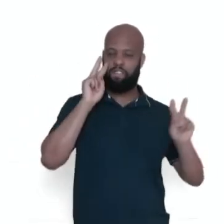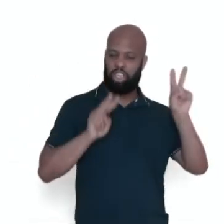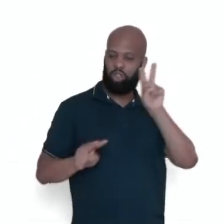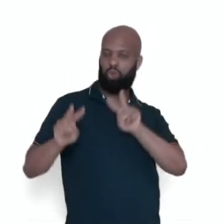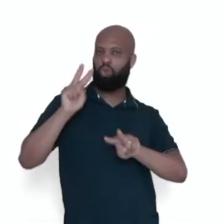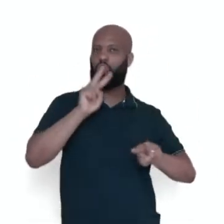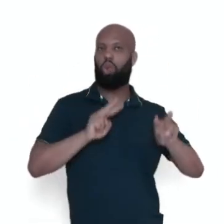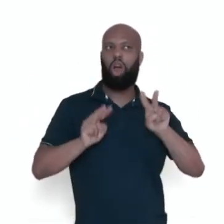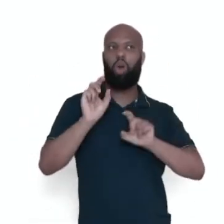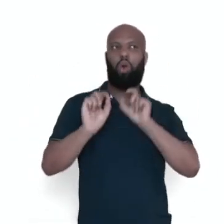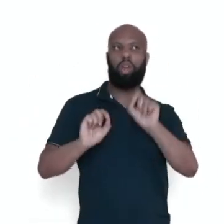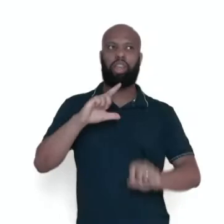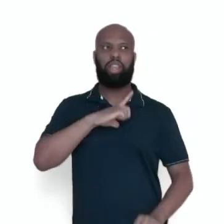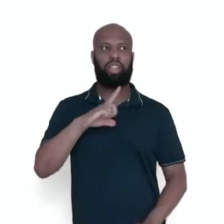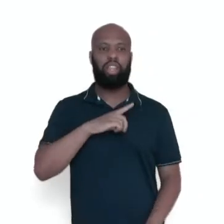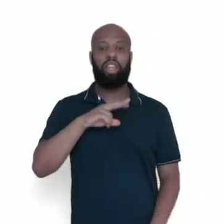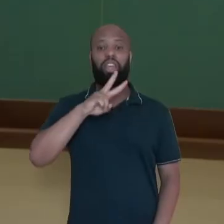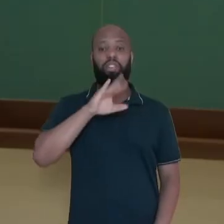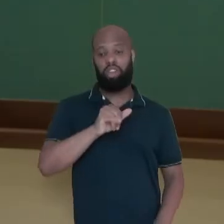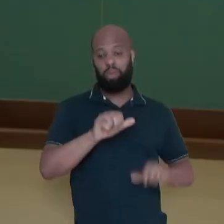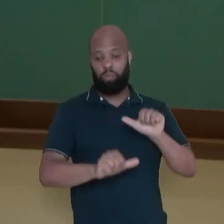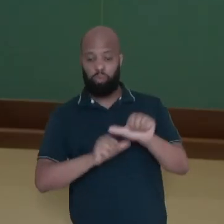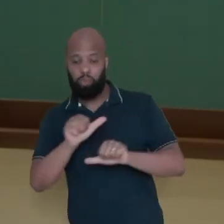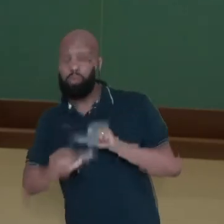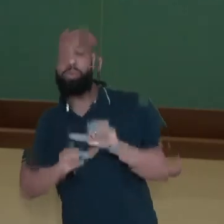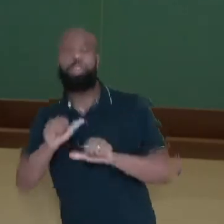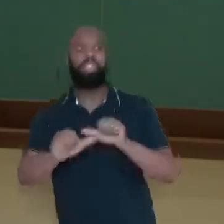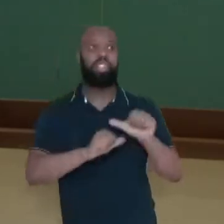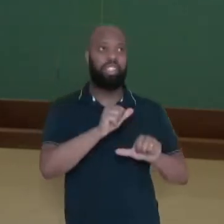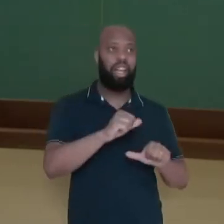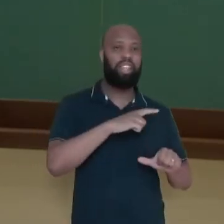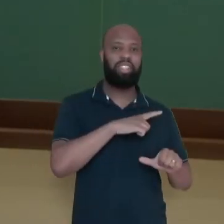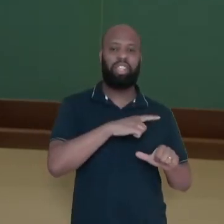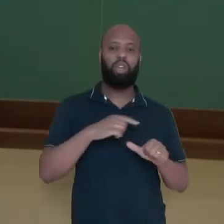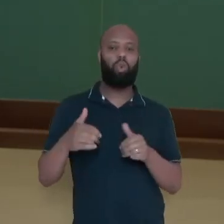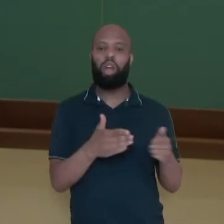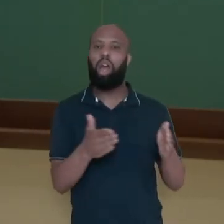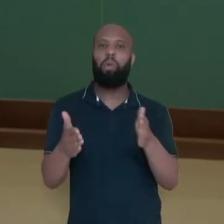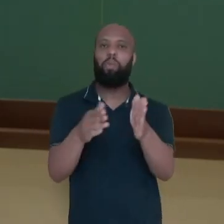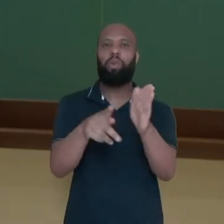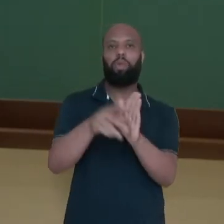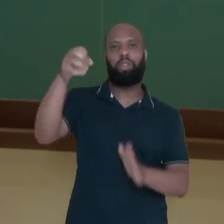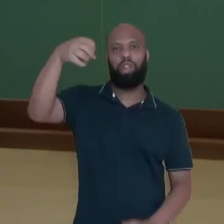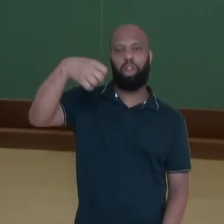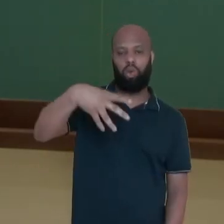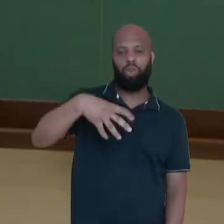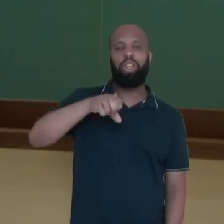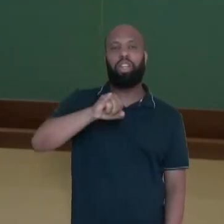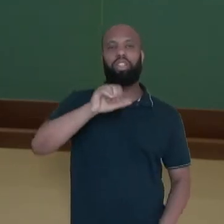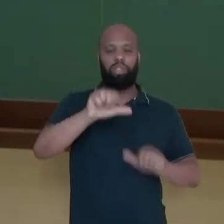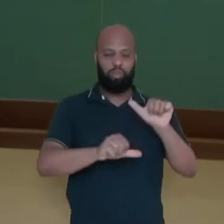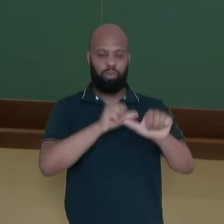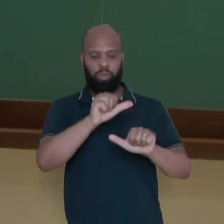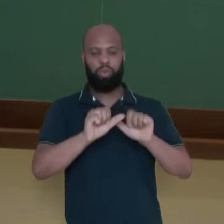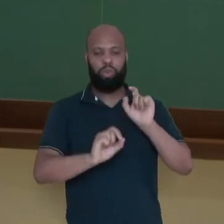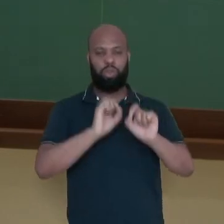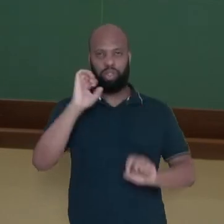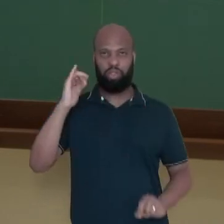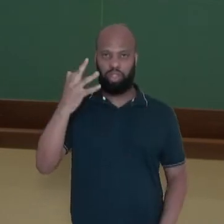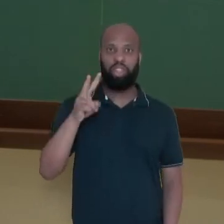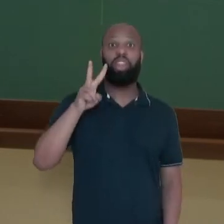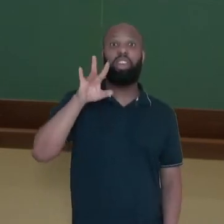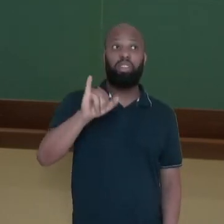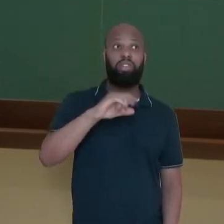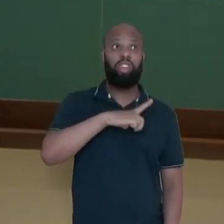índice de refração é alterar a trajetória da luz. Se ela altera, você acaba vendo